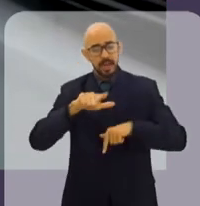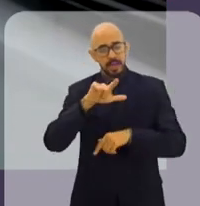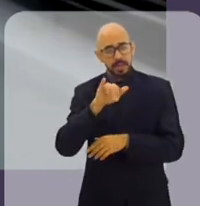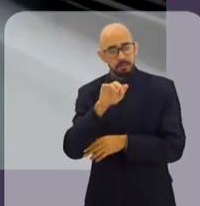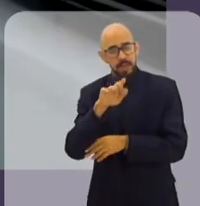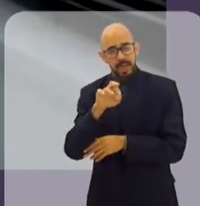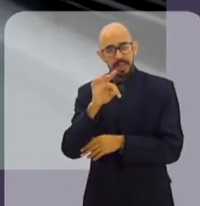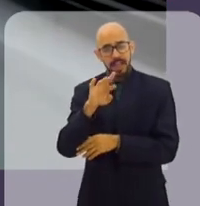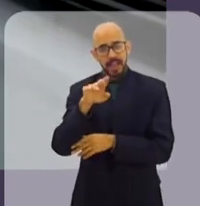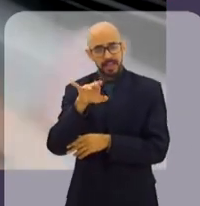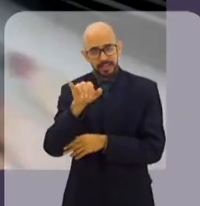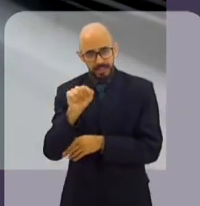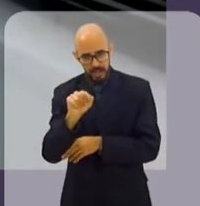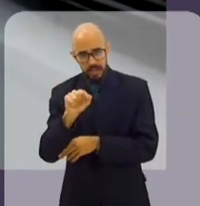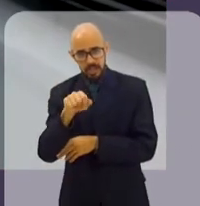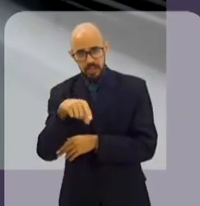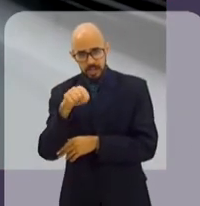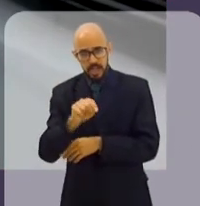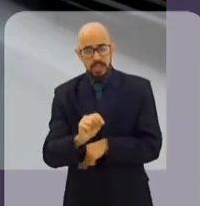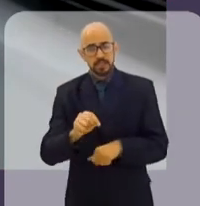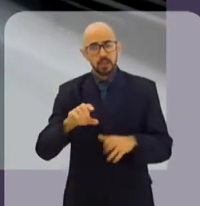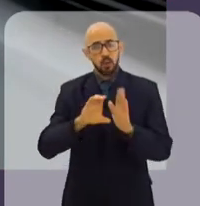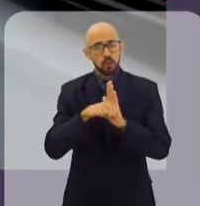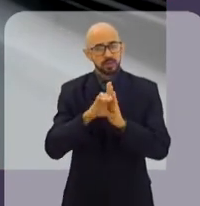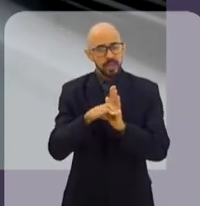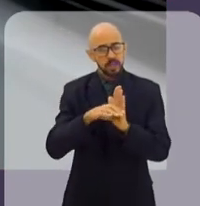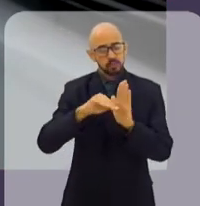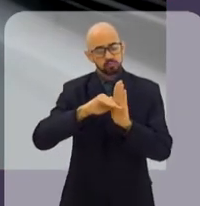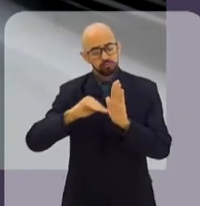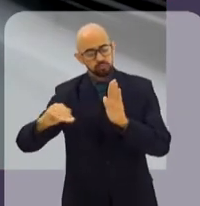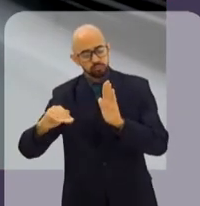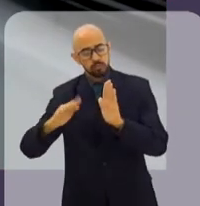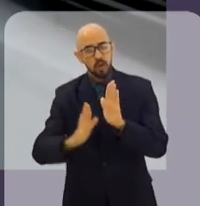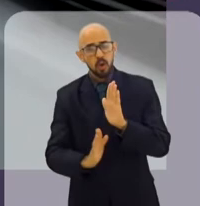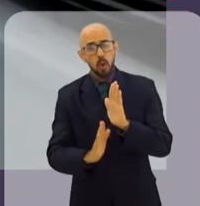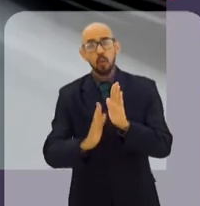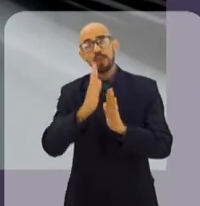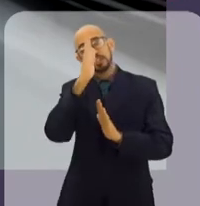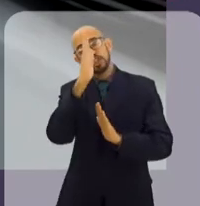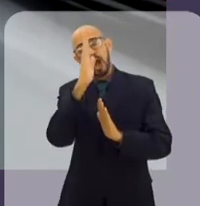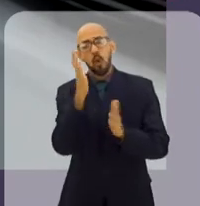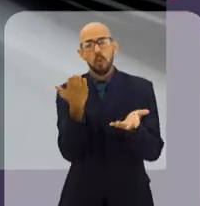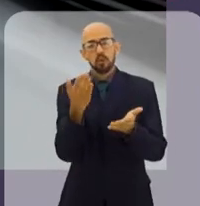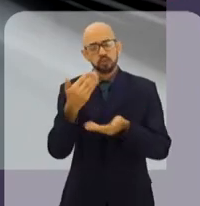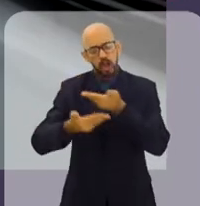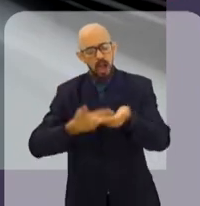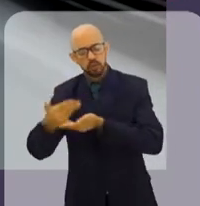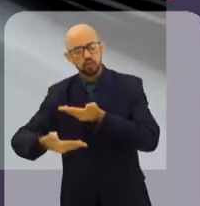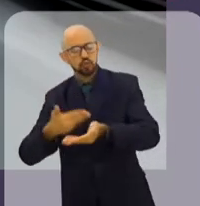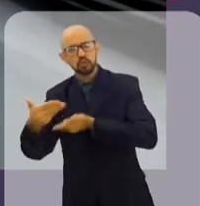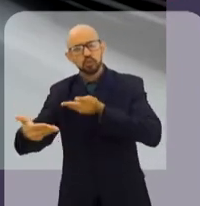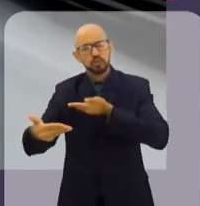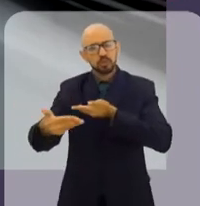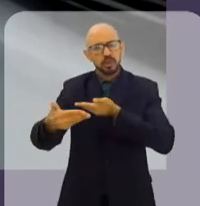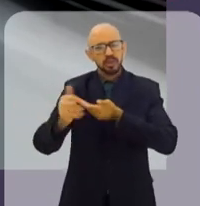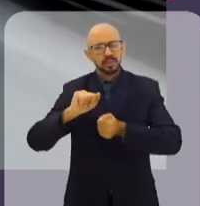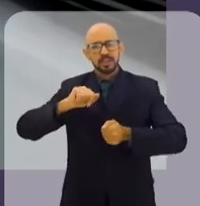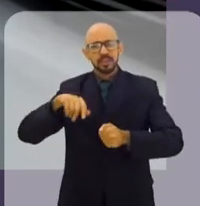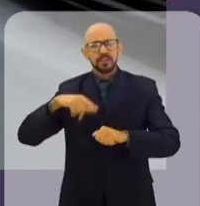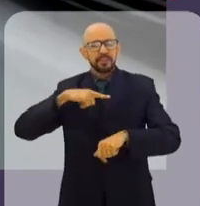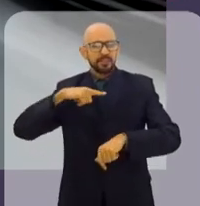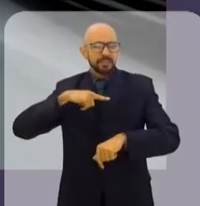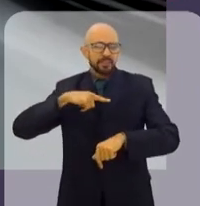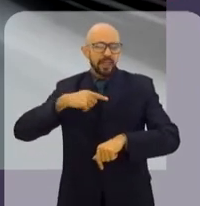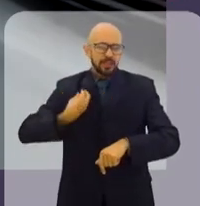como conceitos de coletividade, de horizontalidade, de ajuda mútua, né, e isso está muito presente no